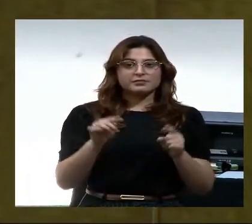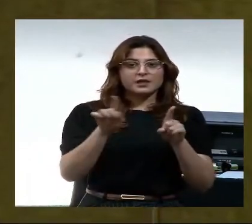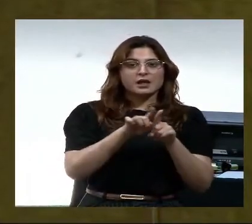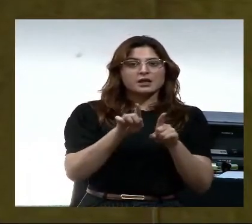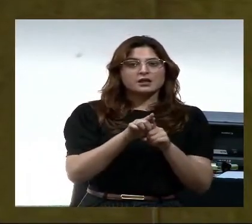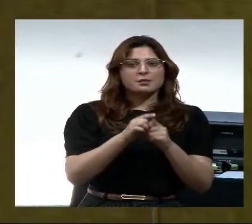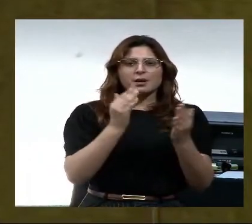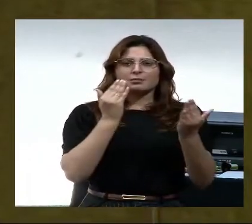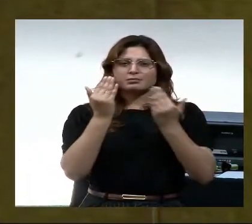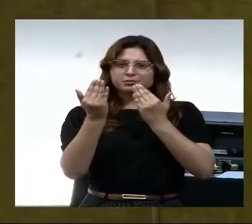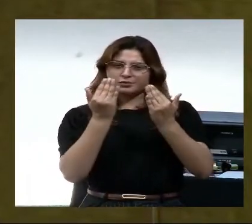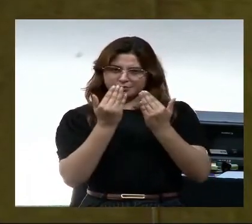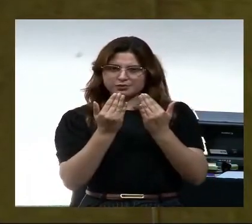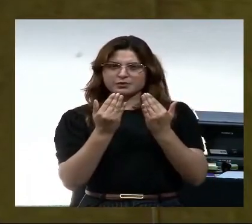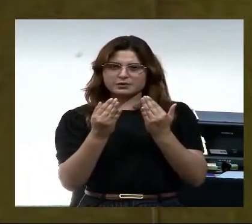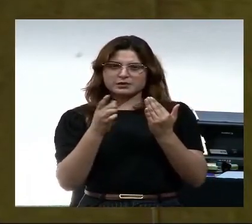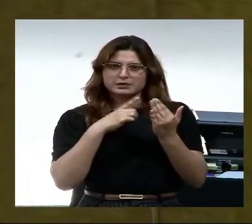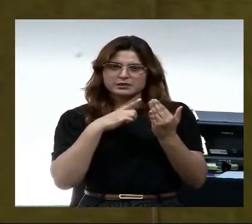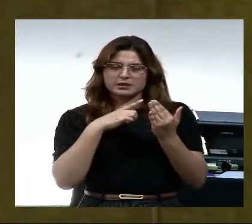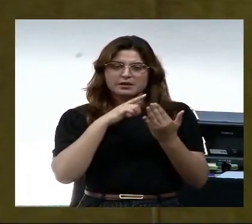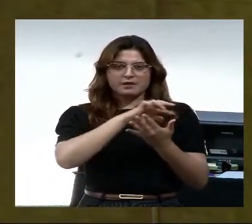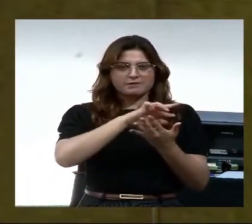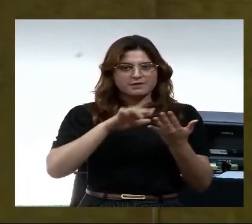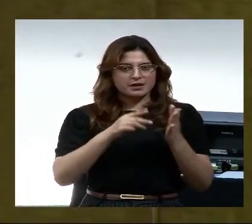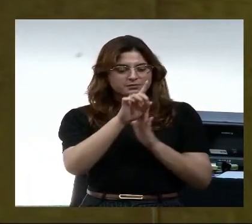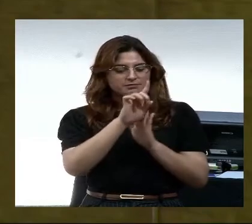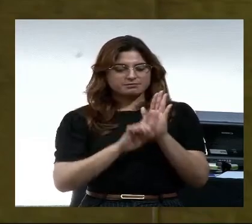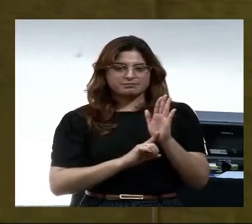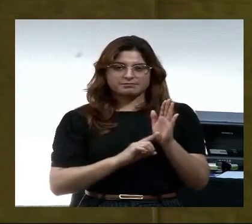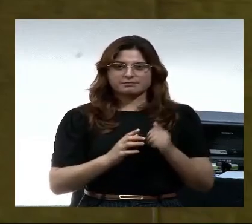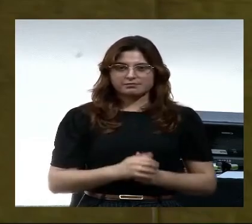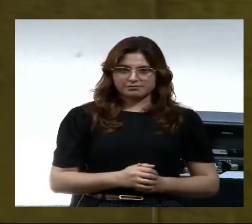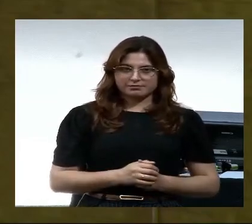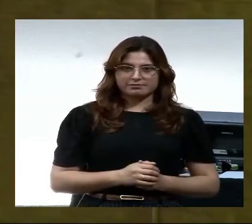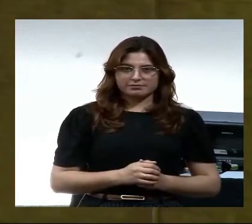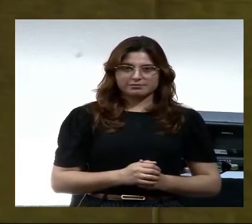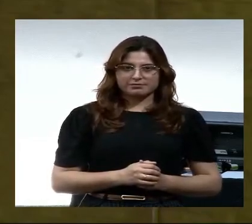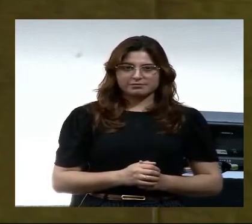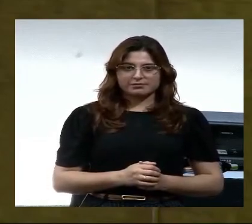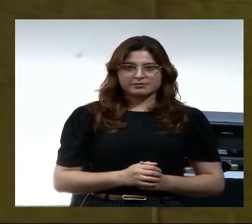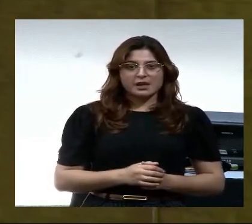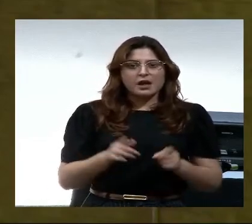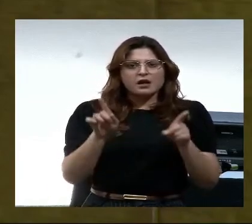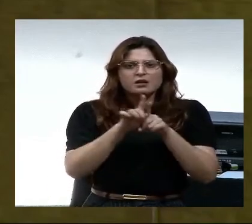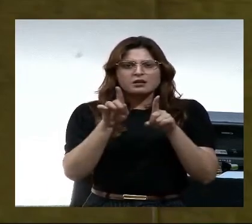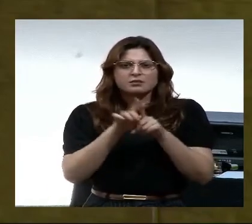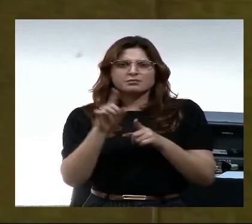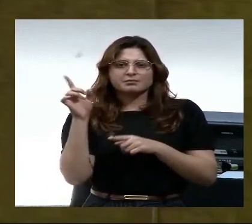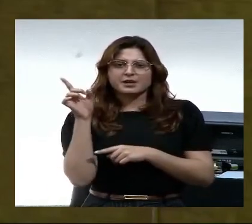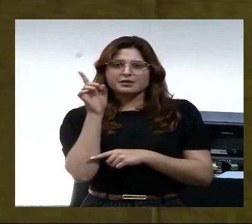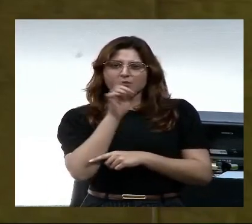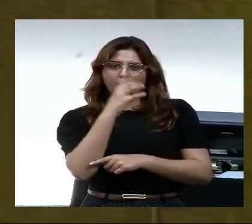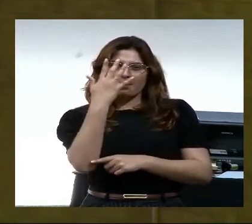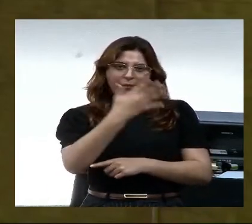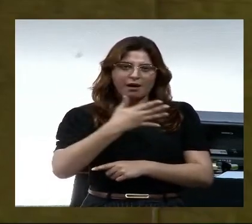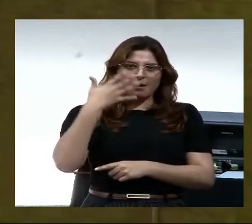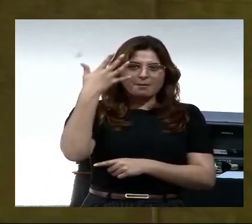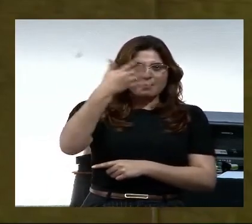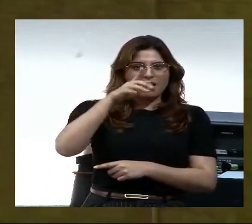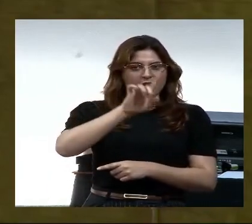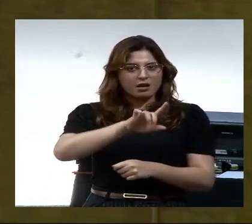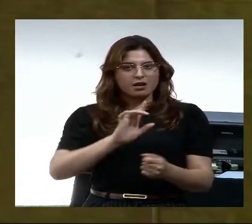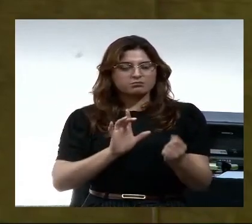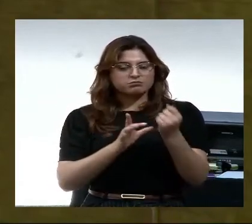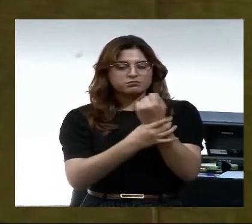interpretações teratológicas usadas para tolher esse direito. Meu Deus, as sustentações já são asseguradas em